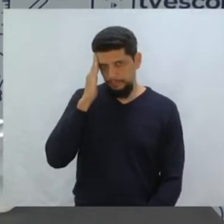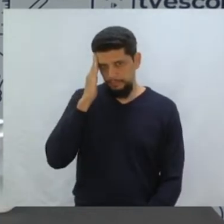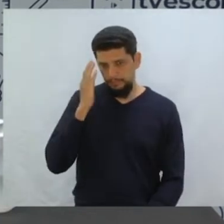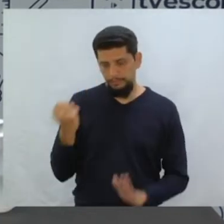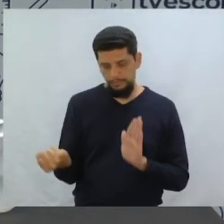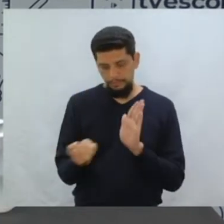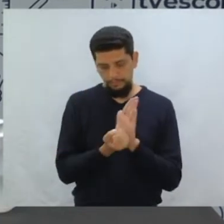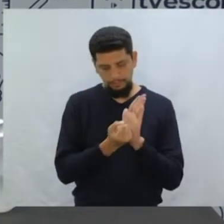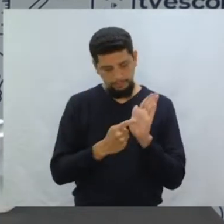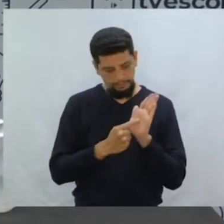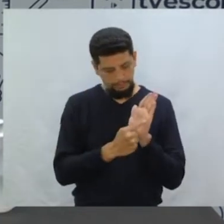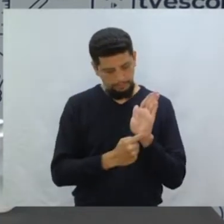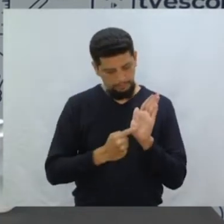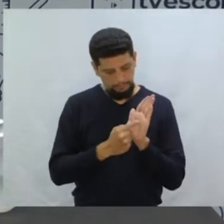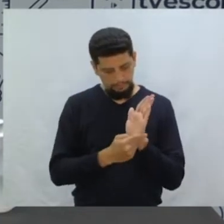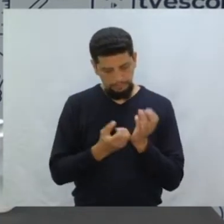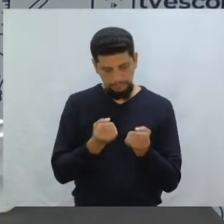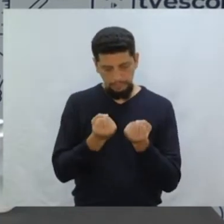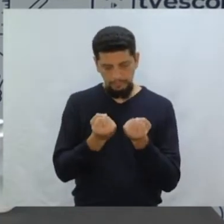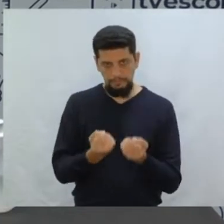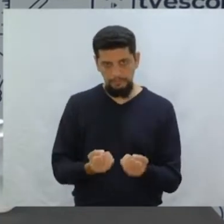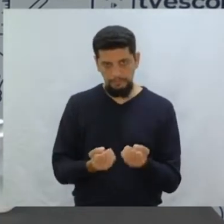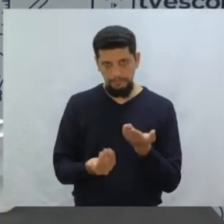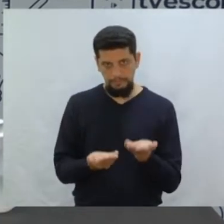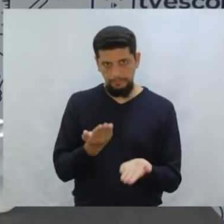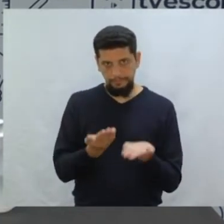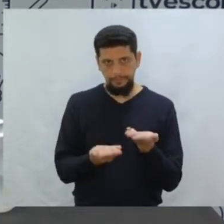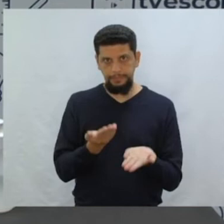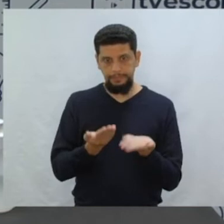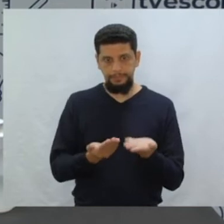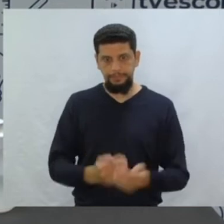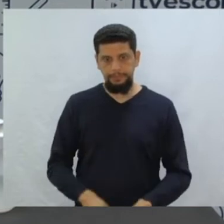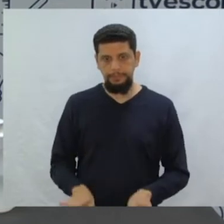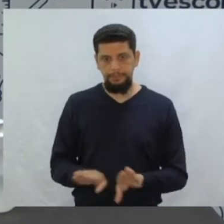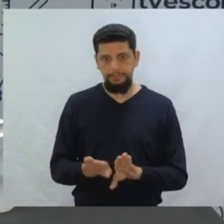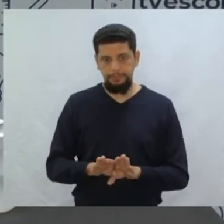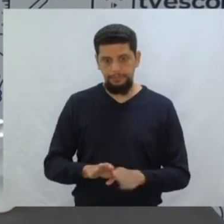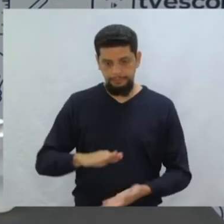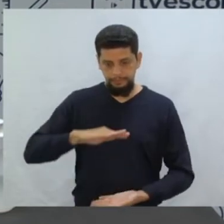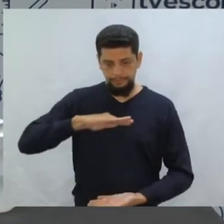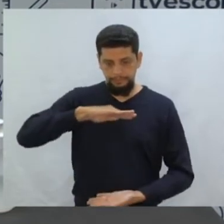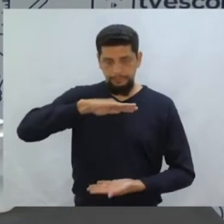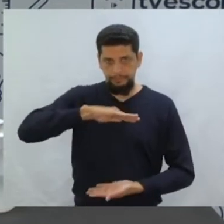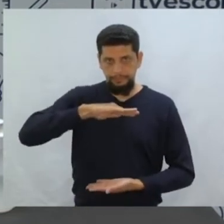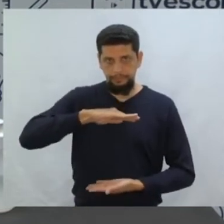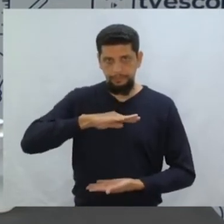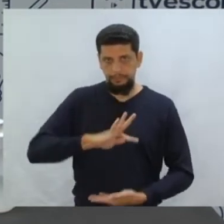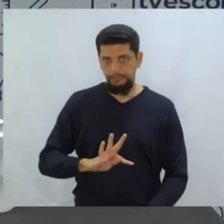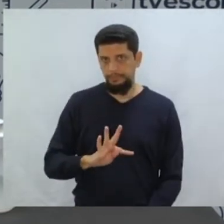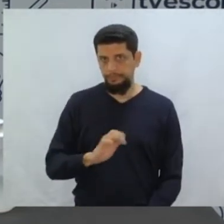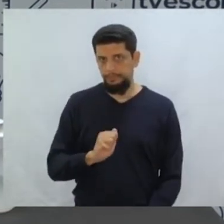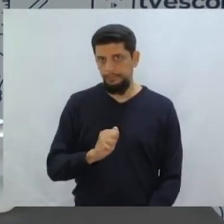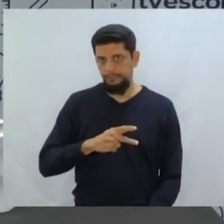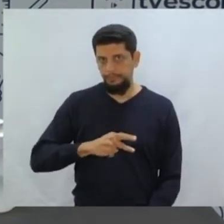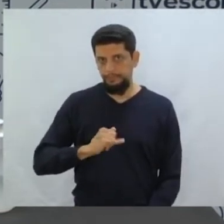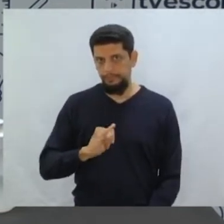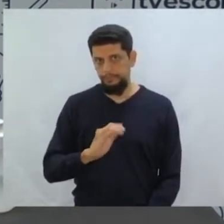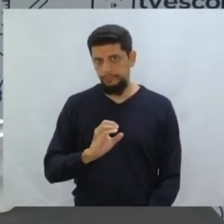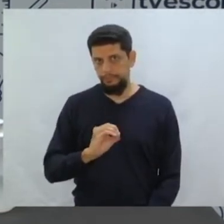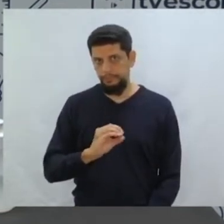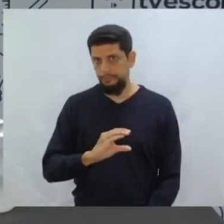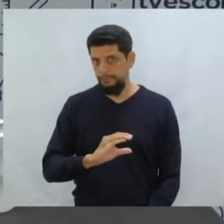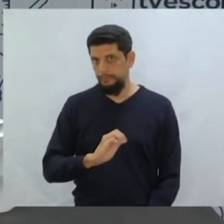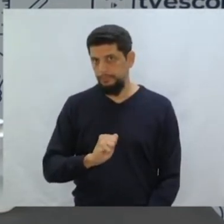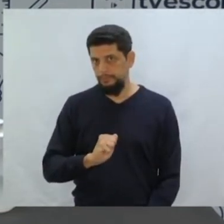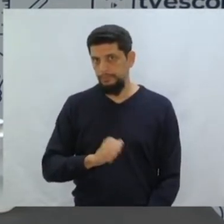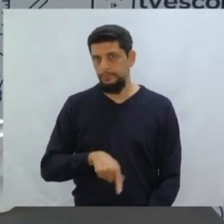sabe? Sempre que vai estar marcando aqui o peso. Eu tenho também aqui uma embalagem de uma massinha. Olha